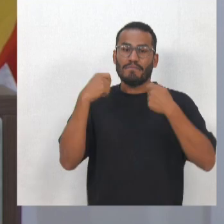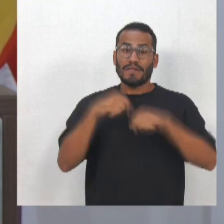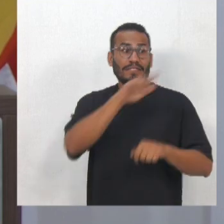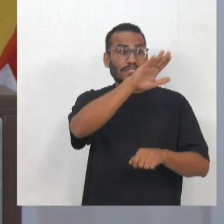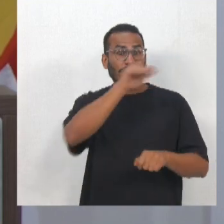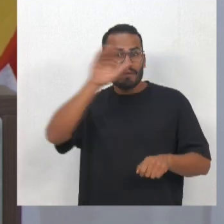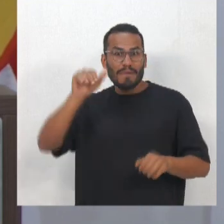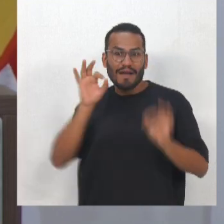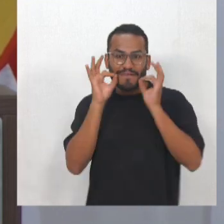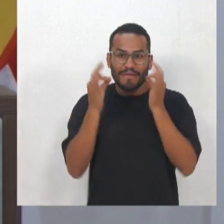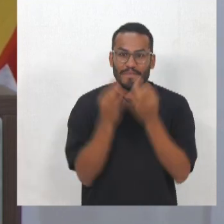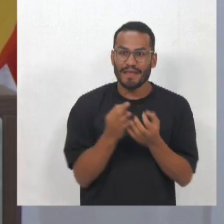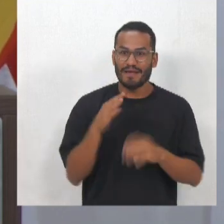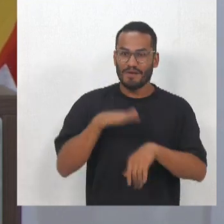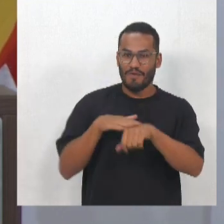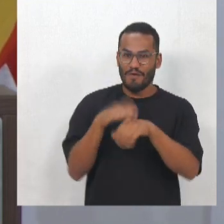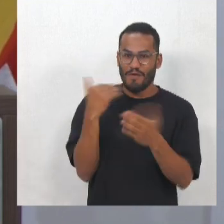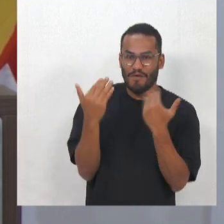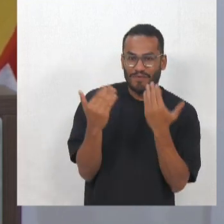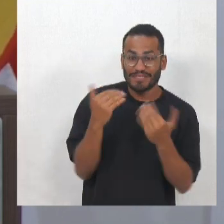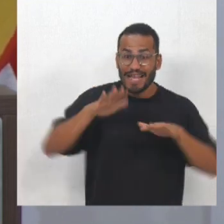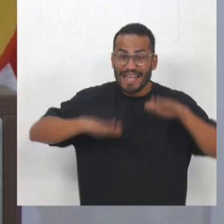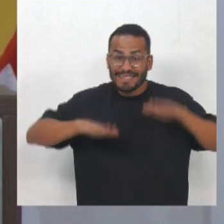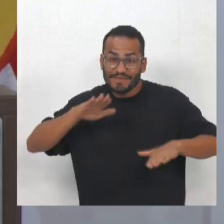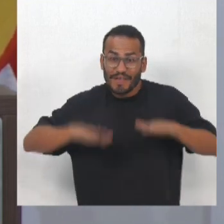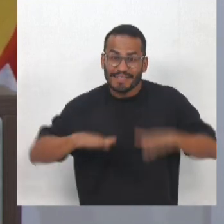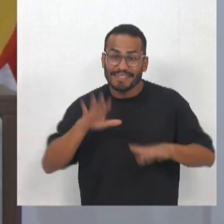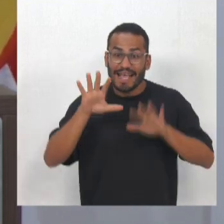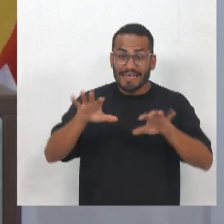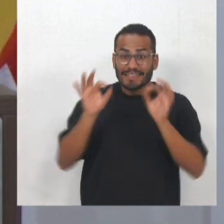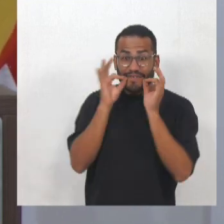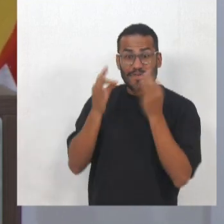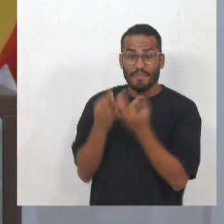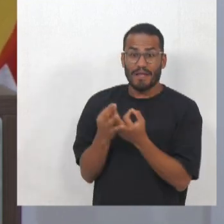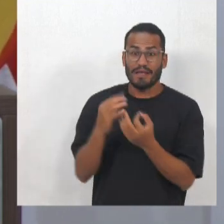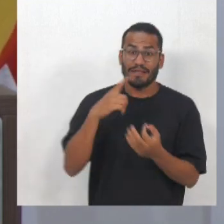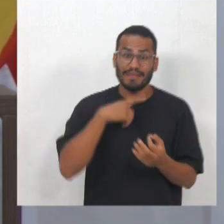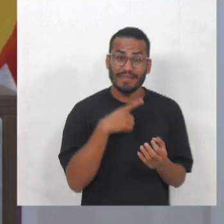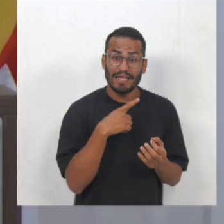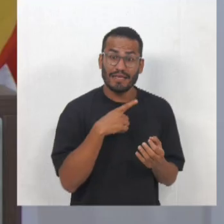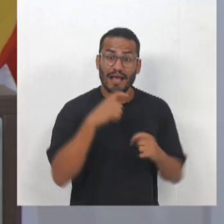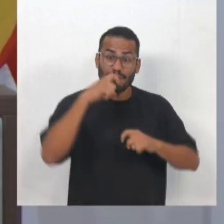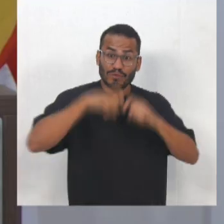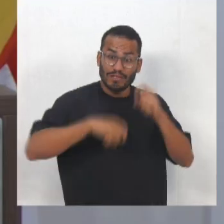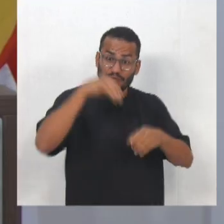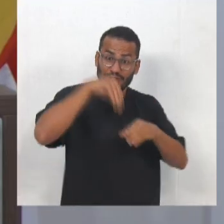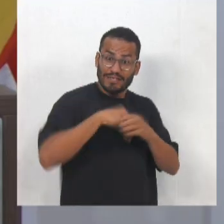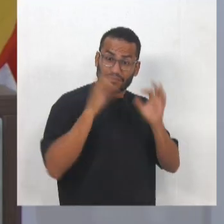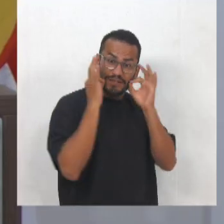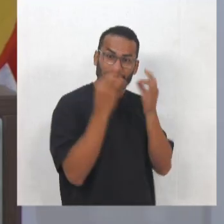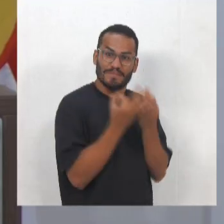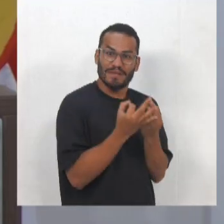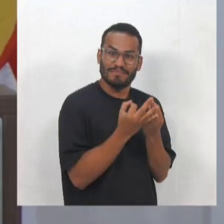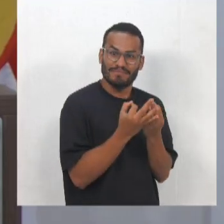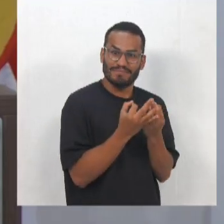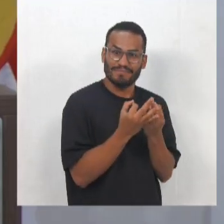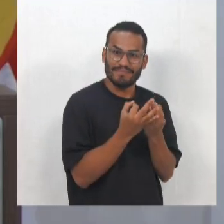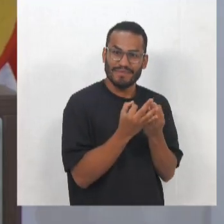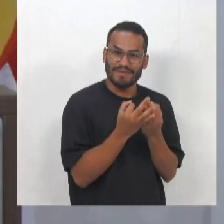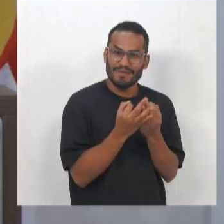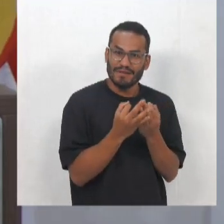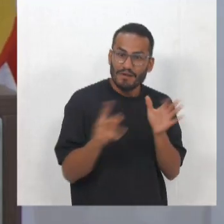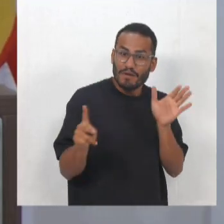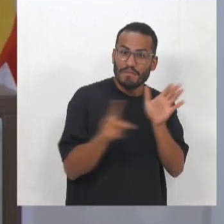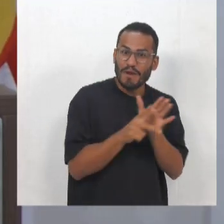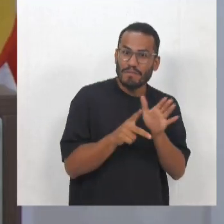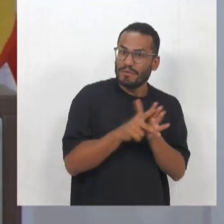chamar a família para conversar. E muitas vezes, esta família tem o próprio abusador lá dentro. Ou seja, o próprio ponte